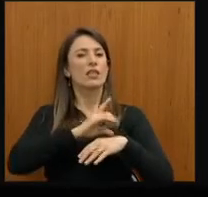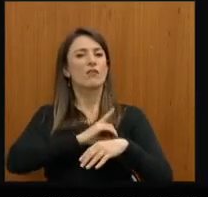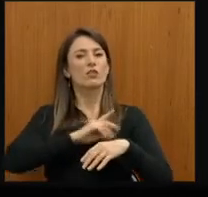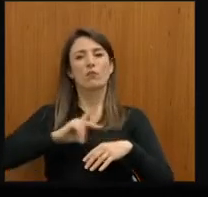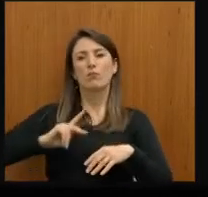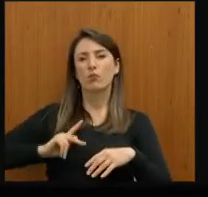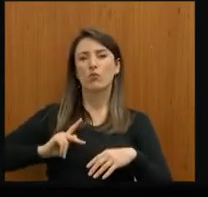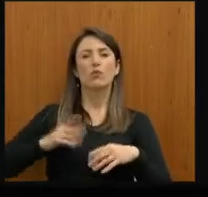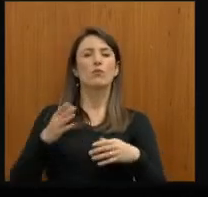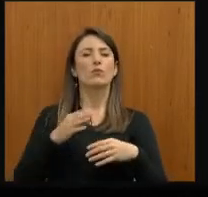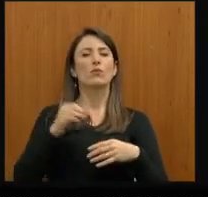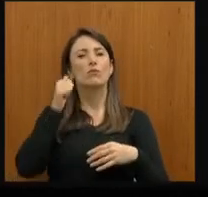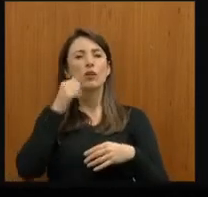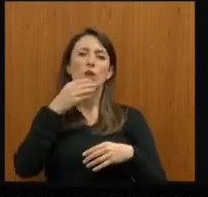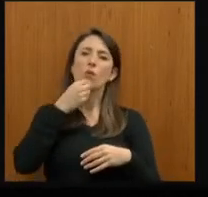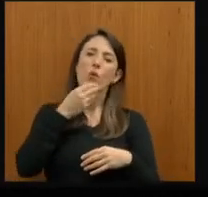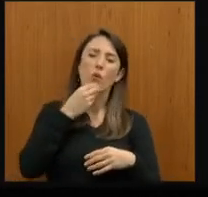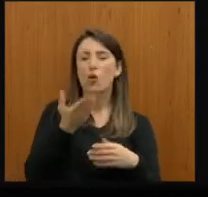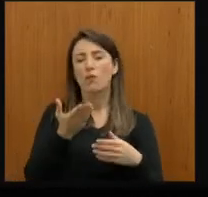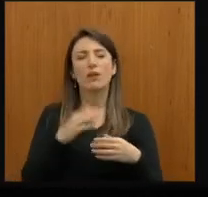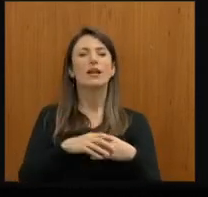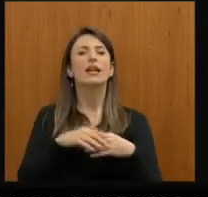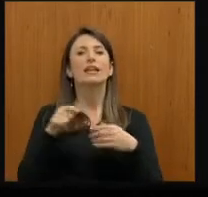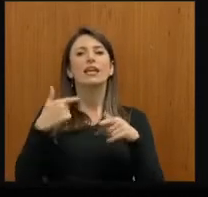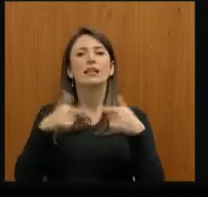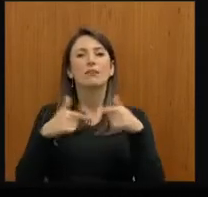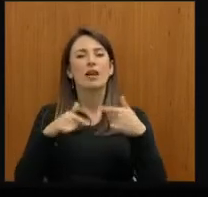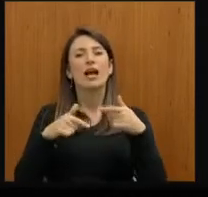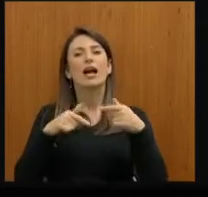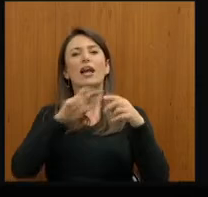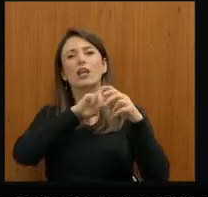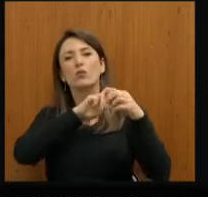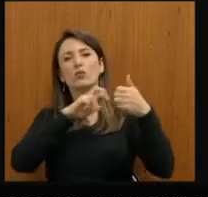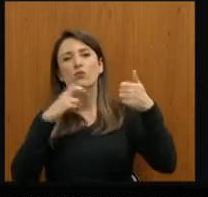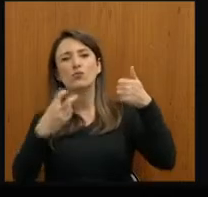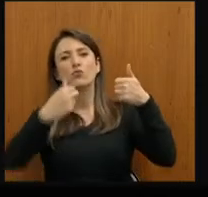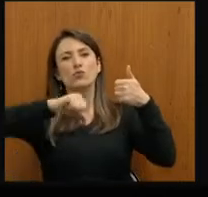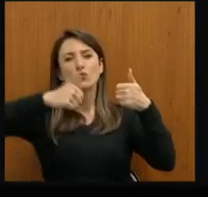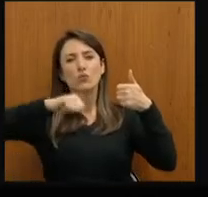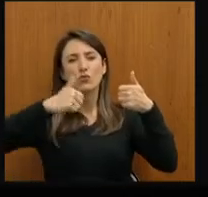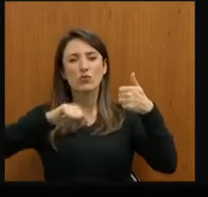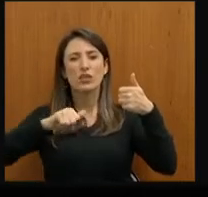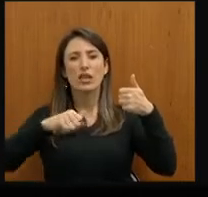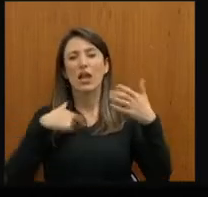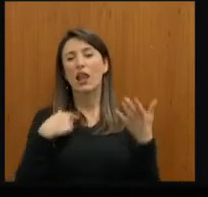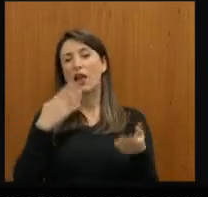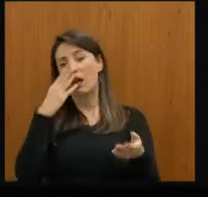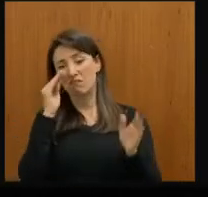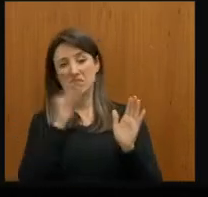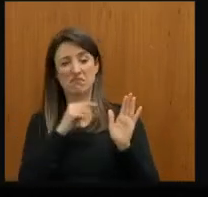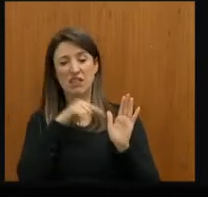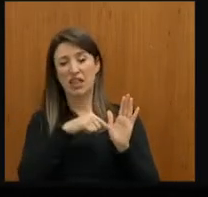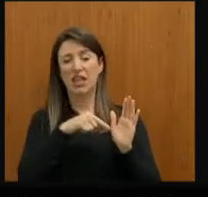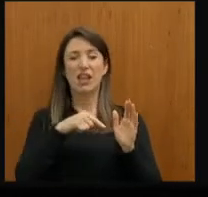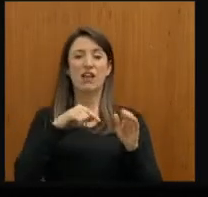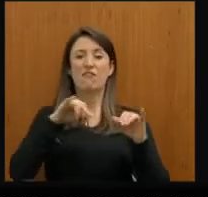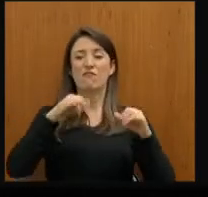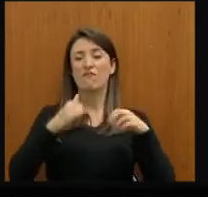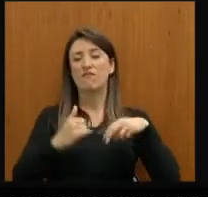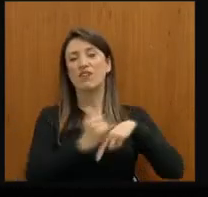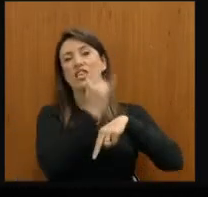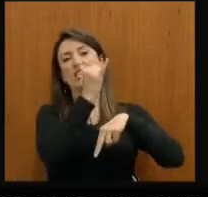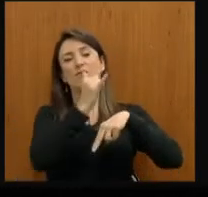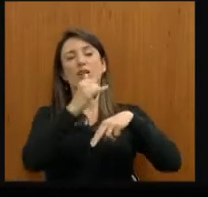é qualificar a vítima de feminicídio como estratégia de defesa então por isso é importante essa formação